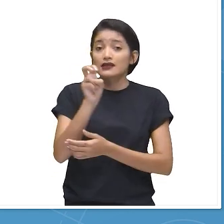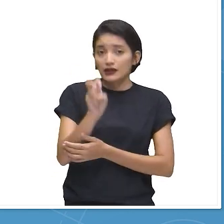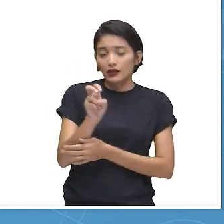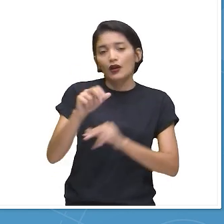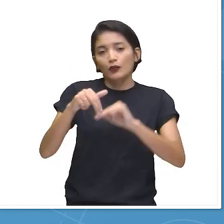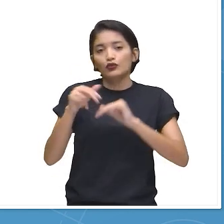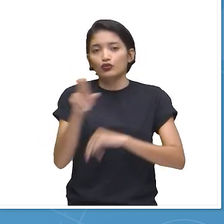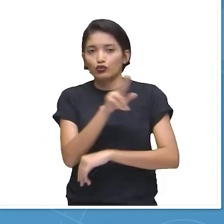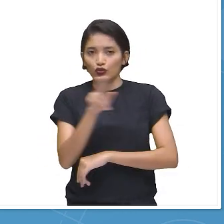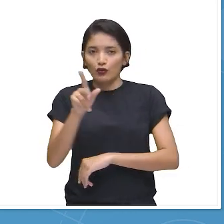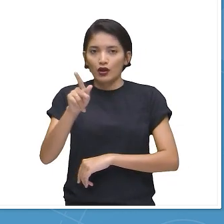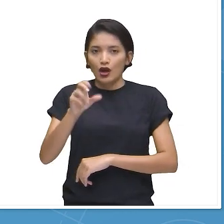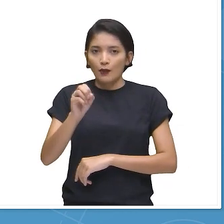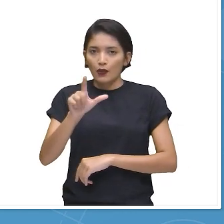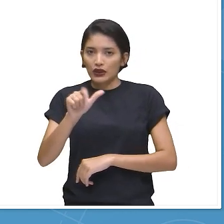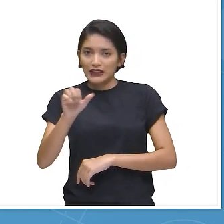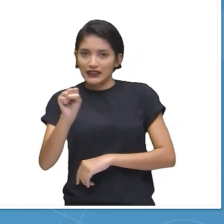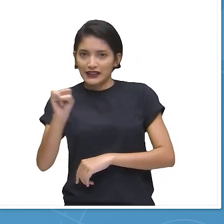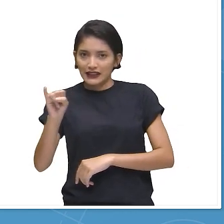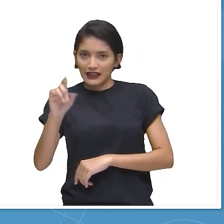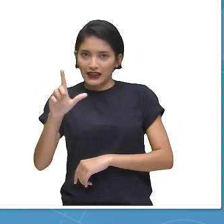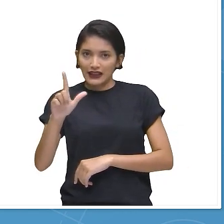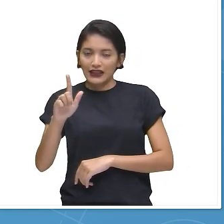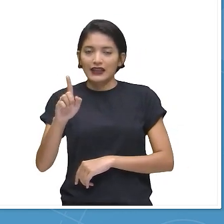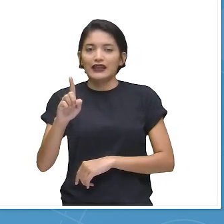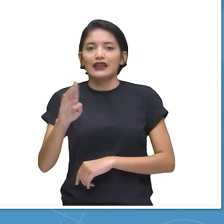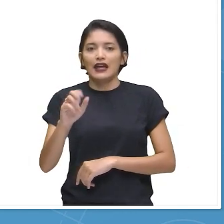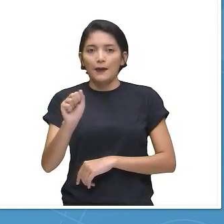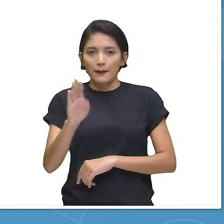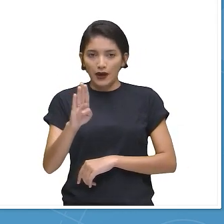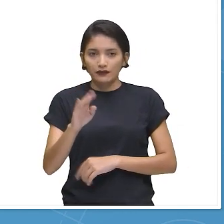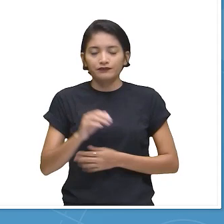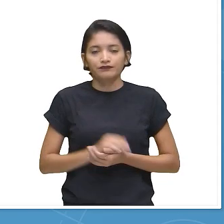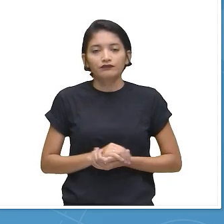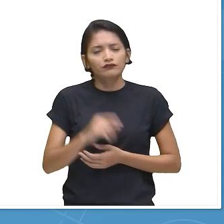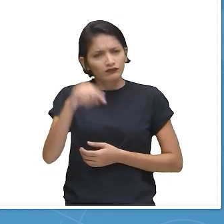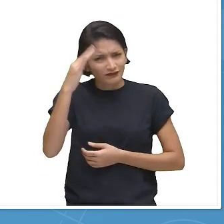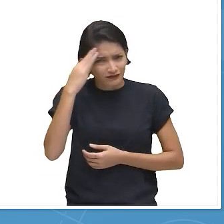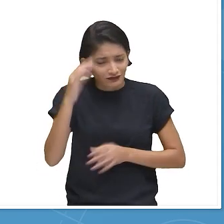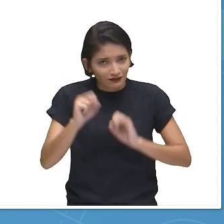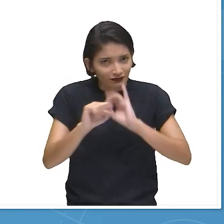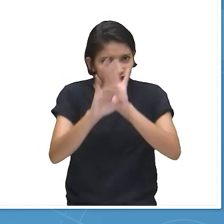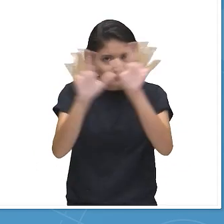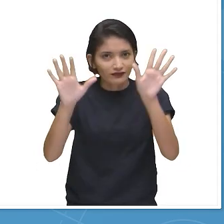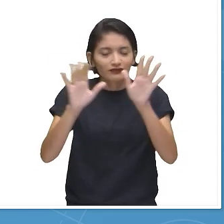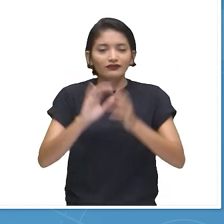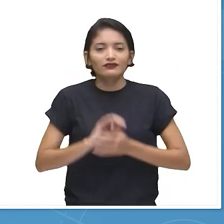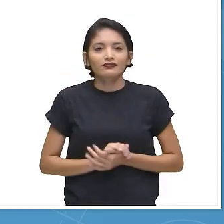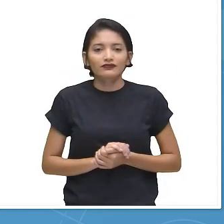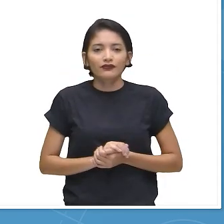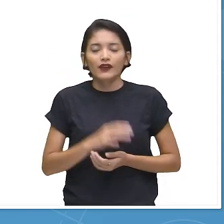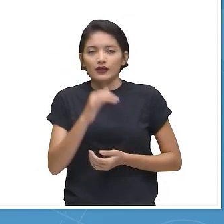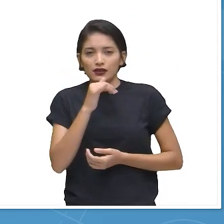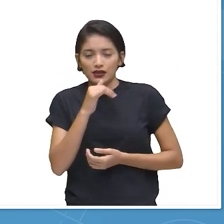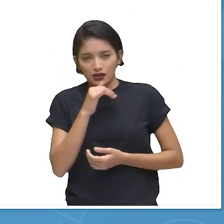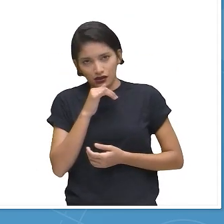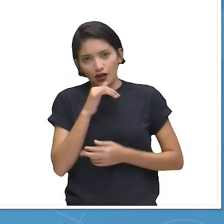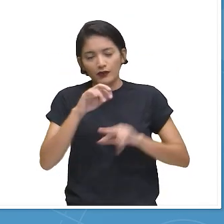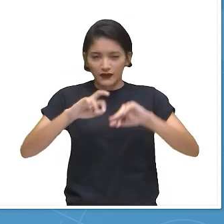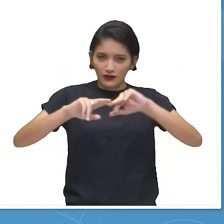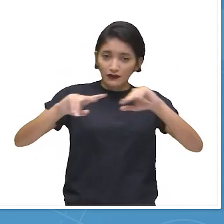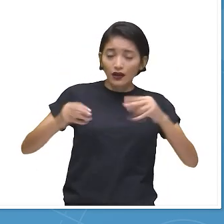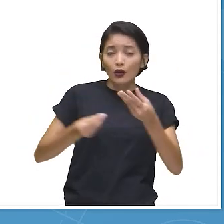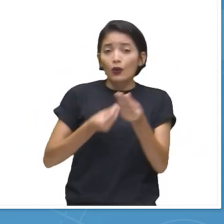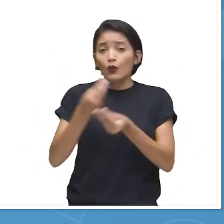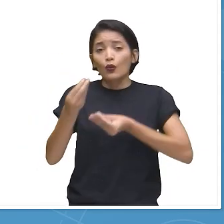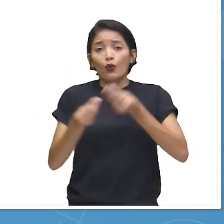ela é chamada de polissílaba. Acredito que você já entendeu, então, os exemplos, né? E como